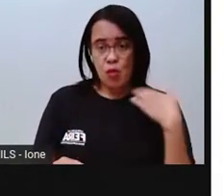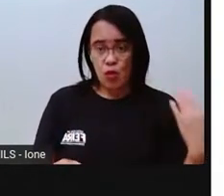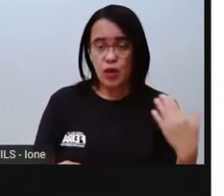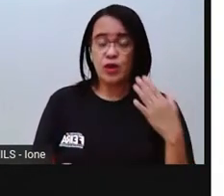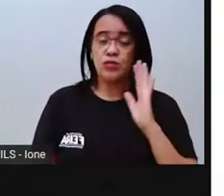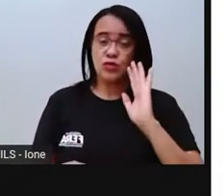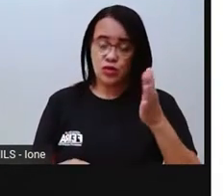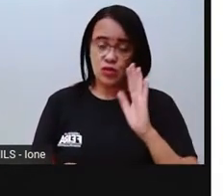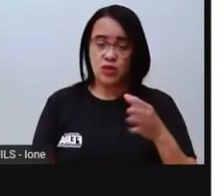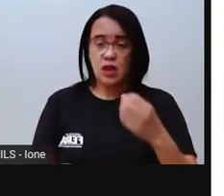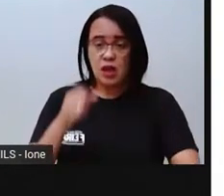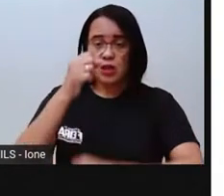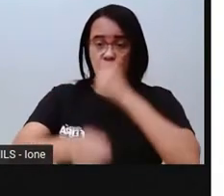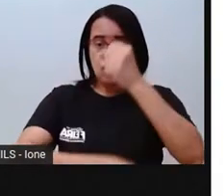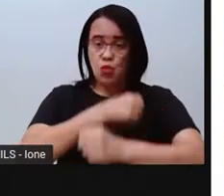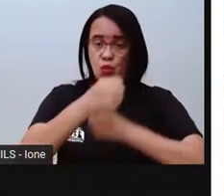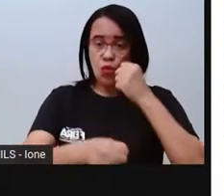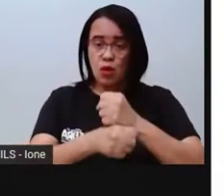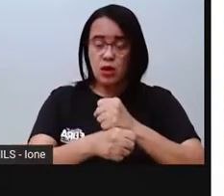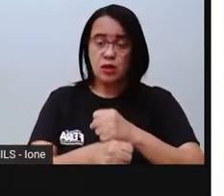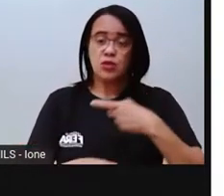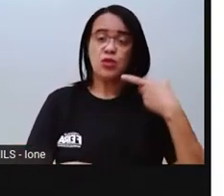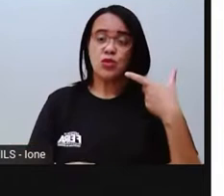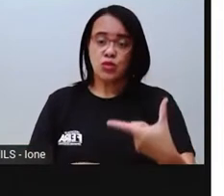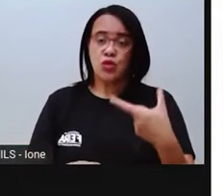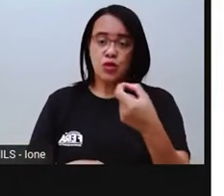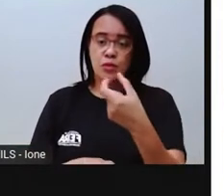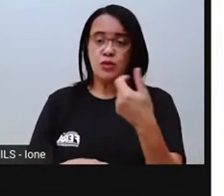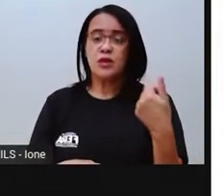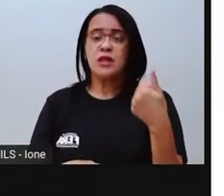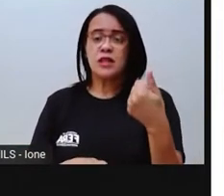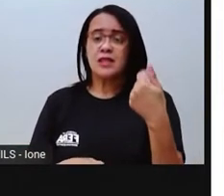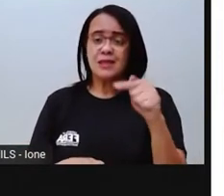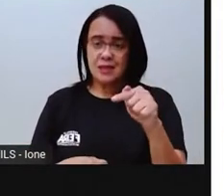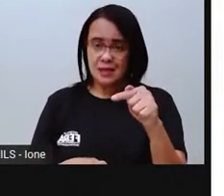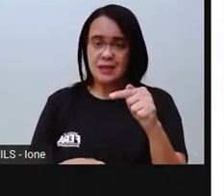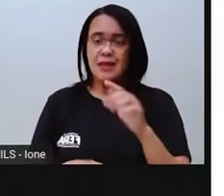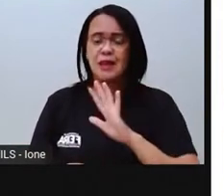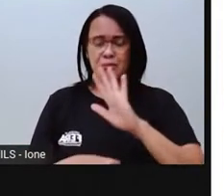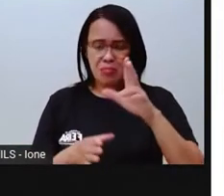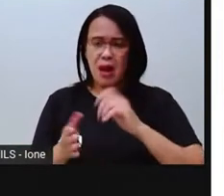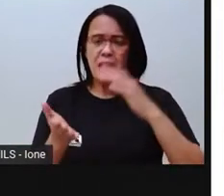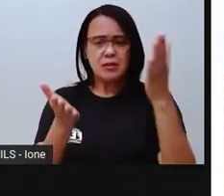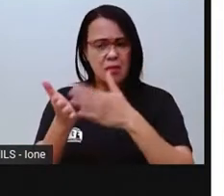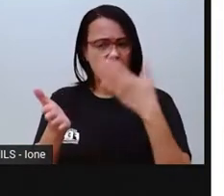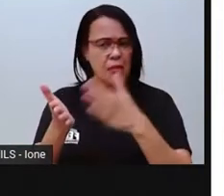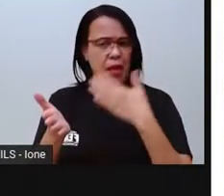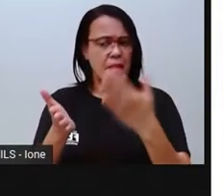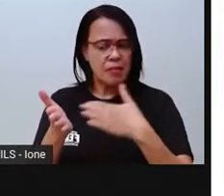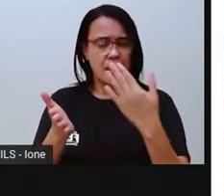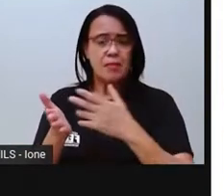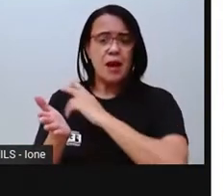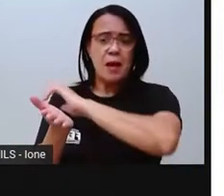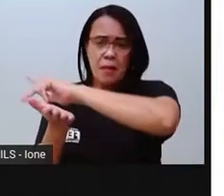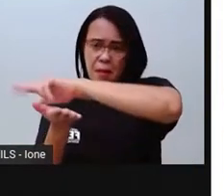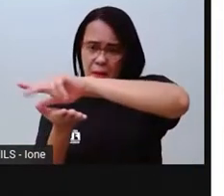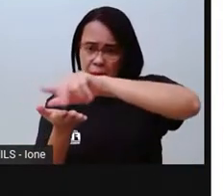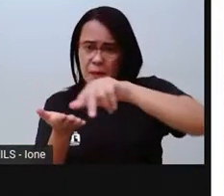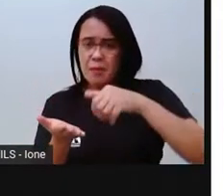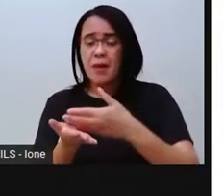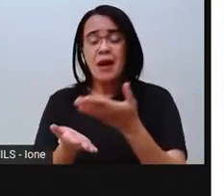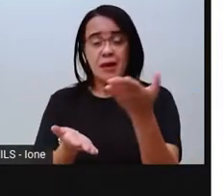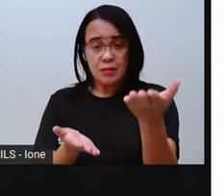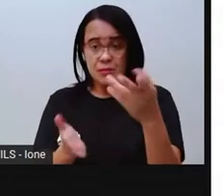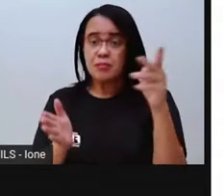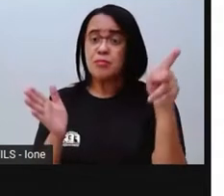Ela não está mais entre nós, mas deixou diversos livros. E vão ter, ó, outras aulas que a Pró vai trazer livros de Ângela